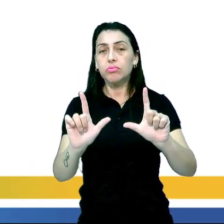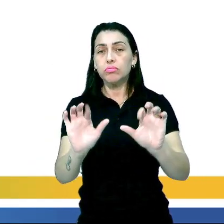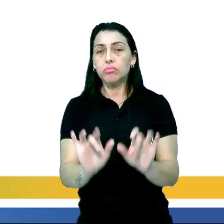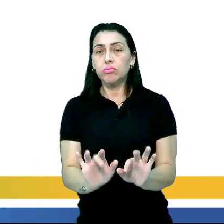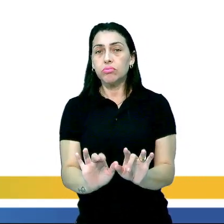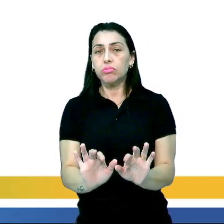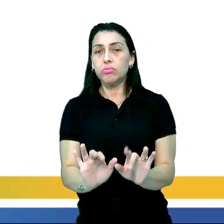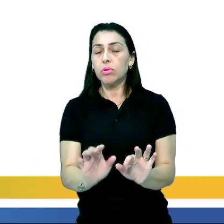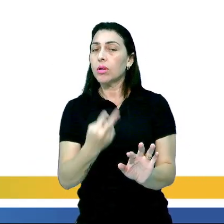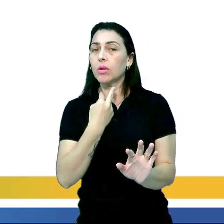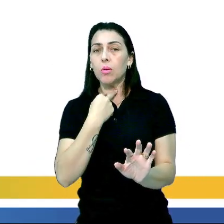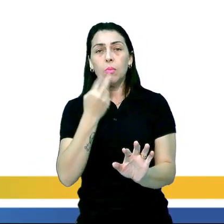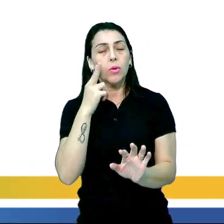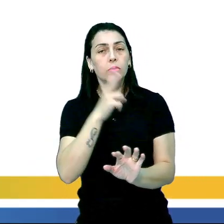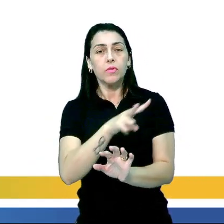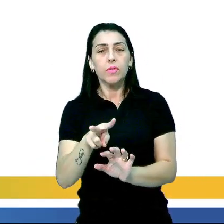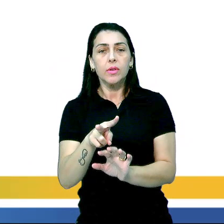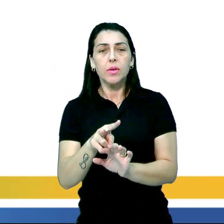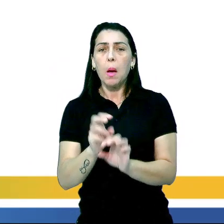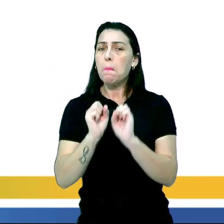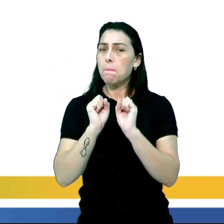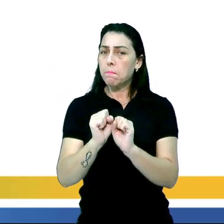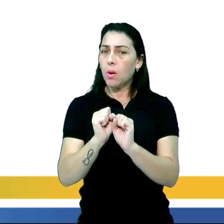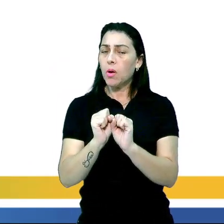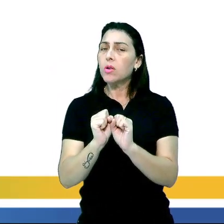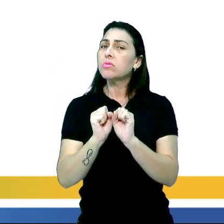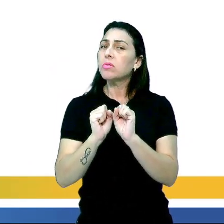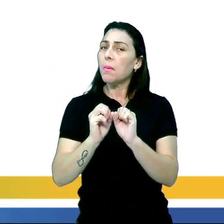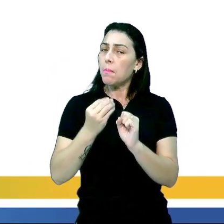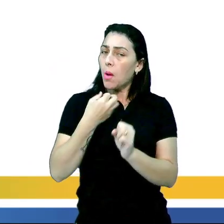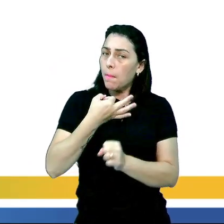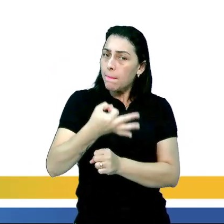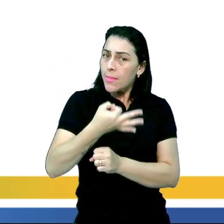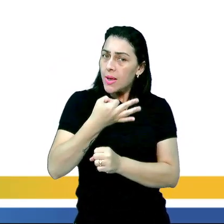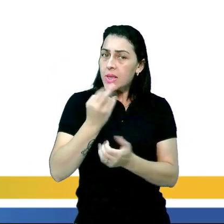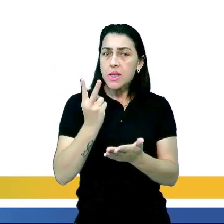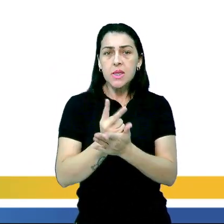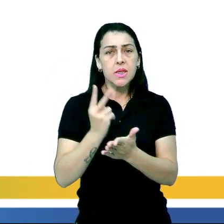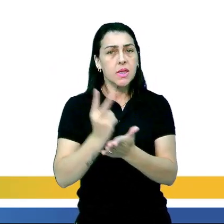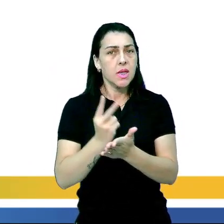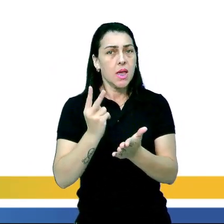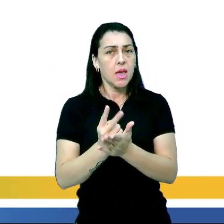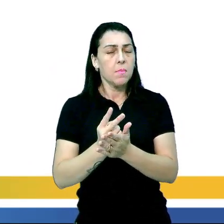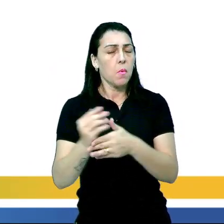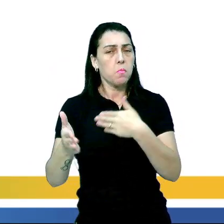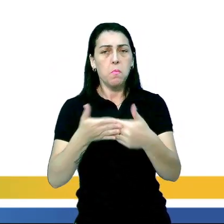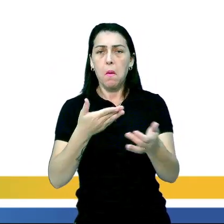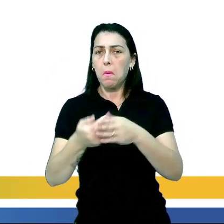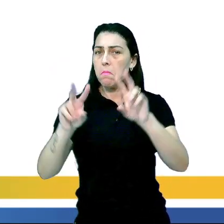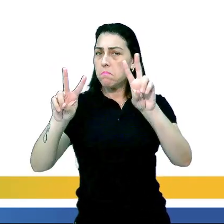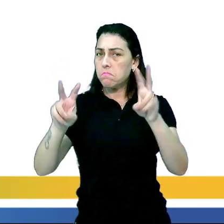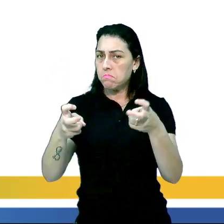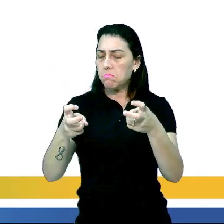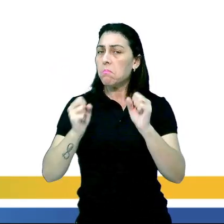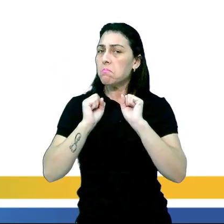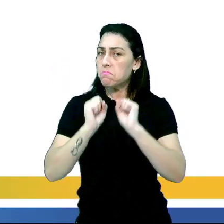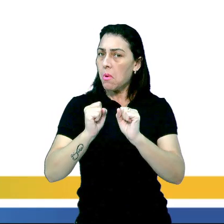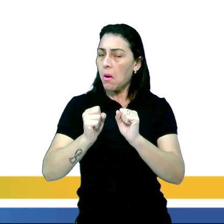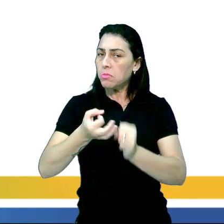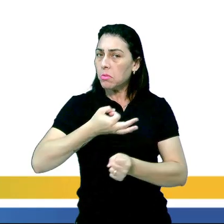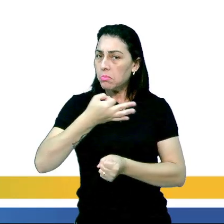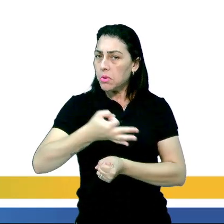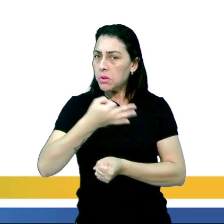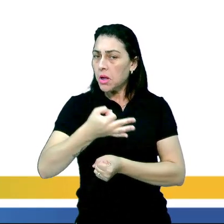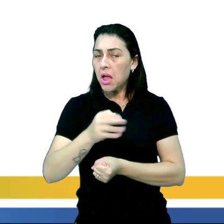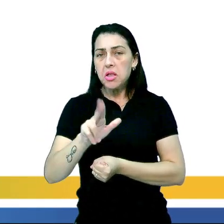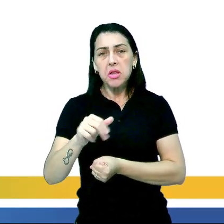posso vê-la. Aí eu disse assim, posso dar minha opinião sempre sobre qualquer assunto, eu posso dar minha